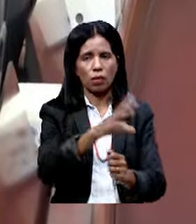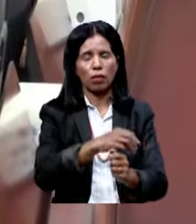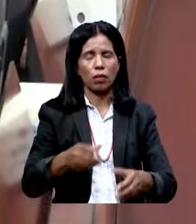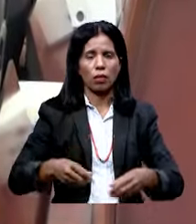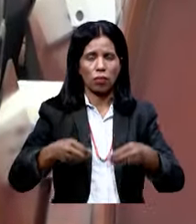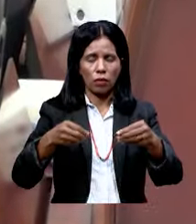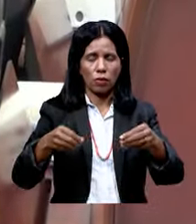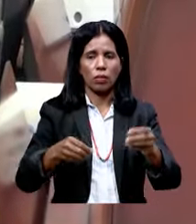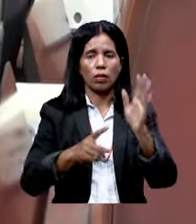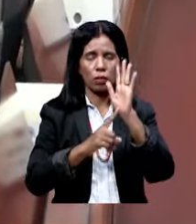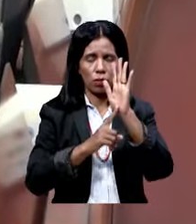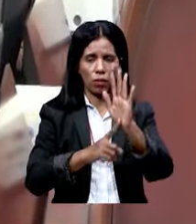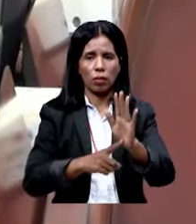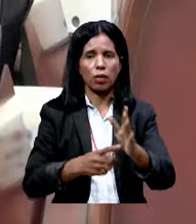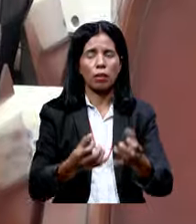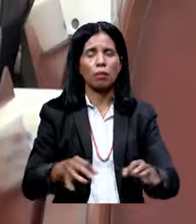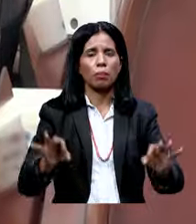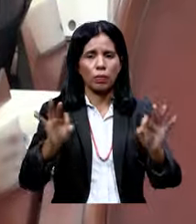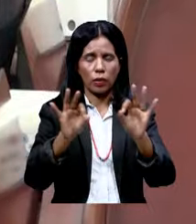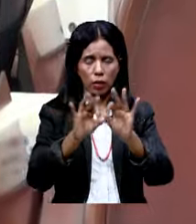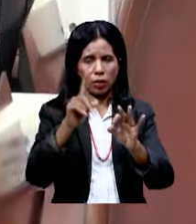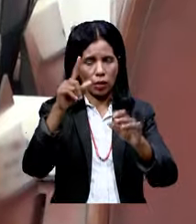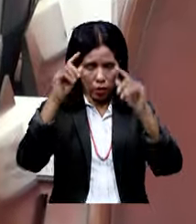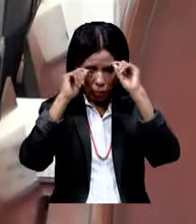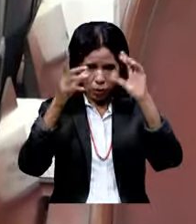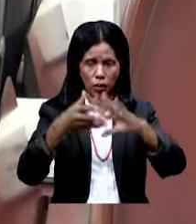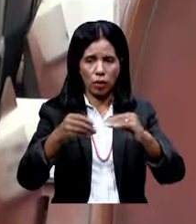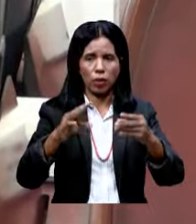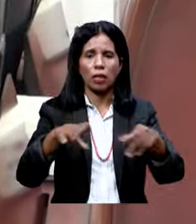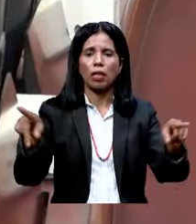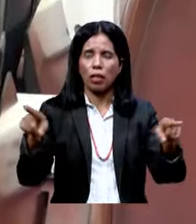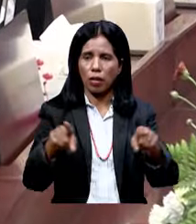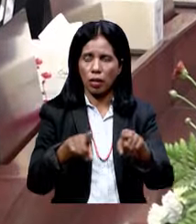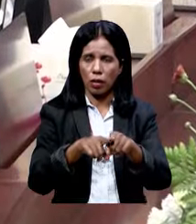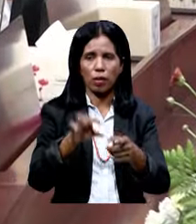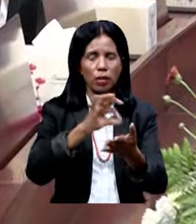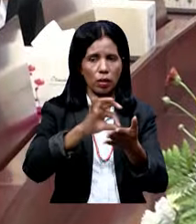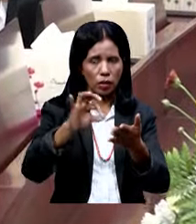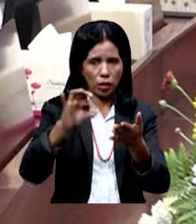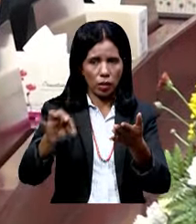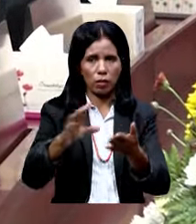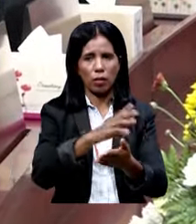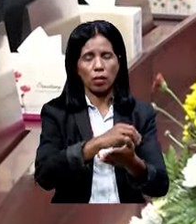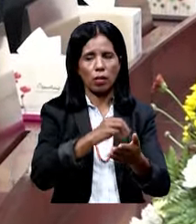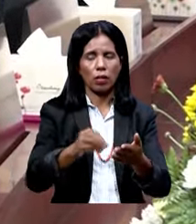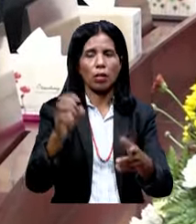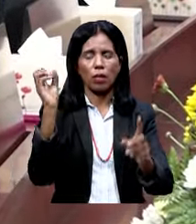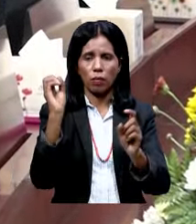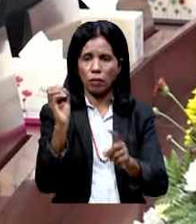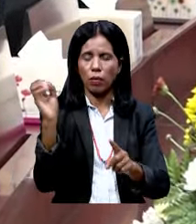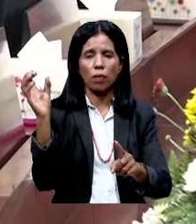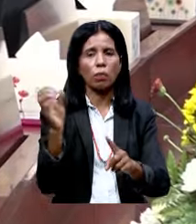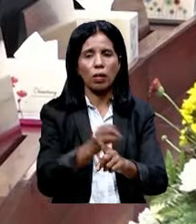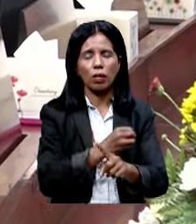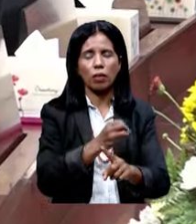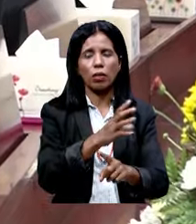papel importante ida e a Timor-Leste em história, nebe funciona a nessan resisto da conciliação obrigatória entre